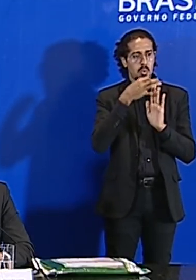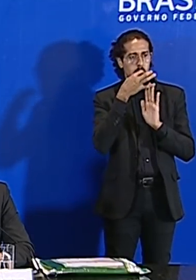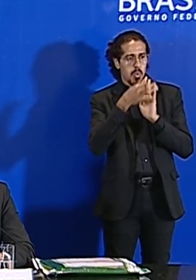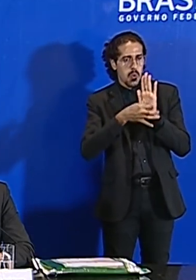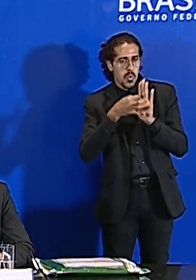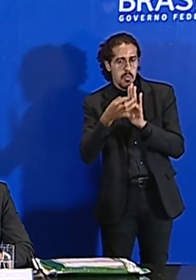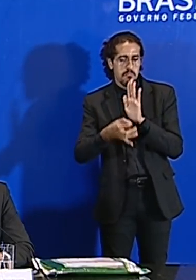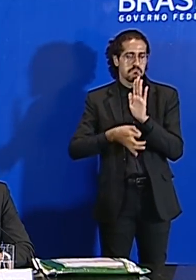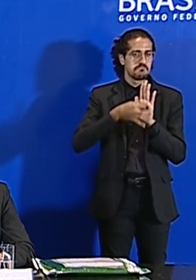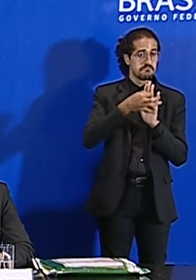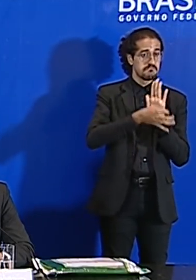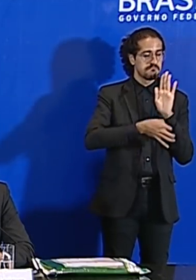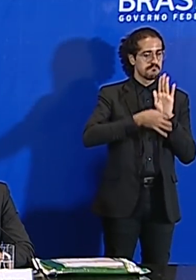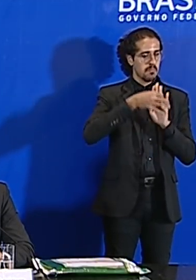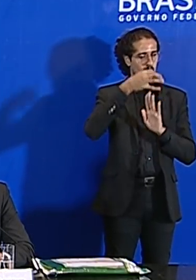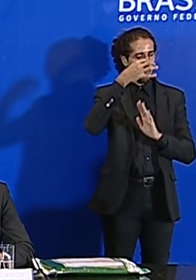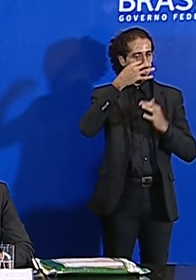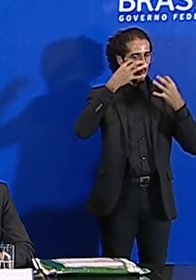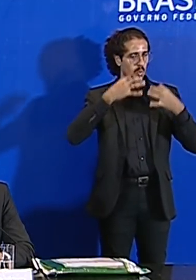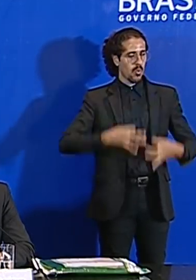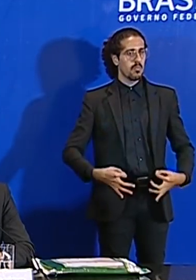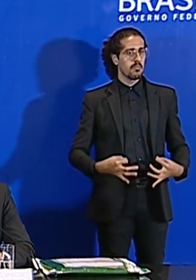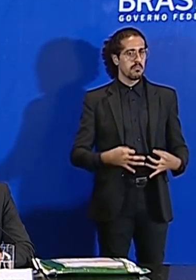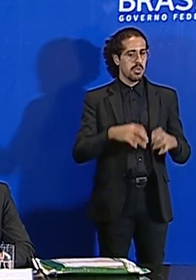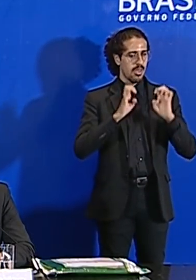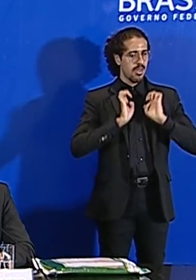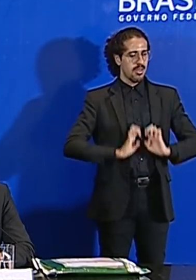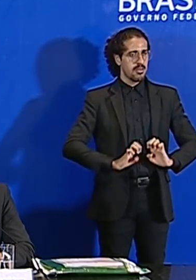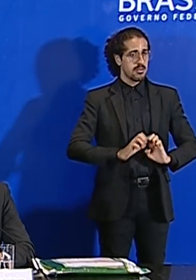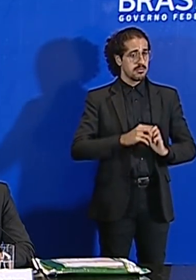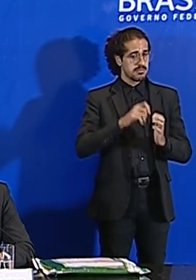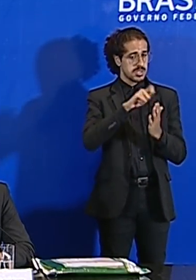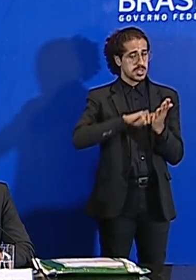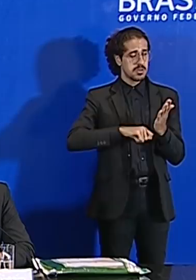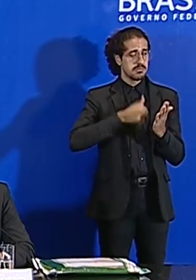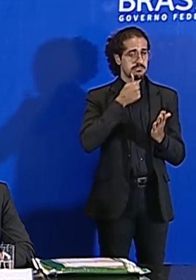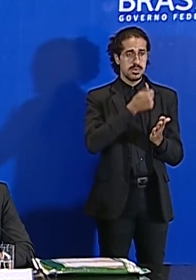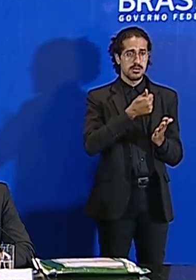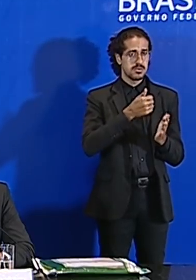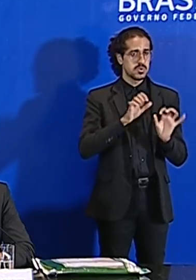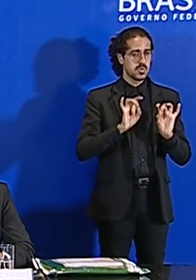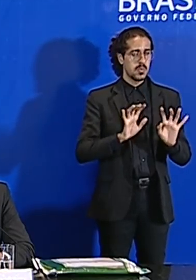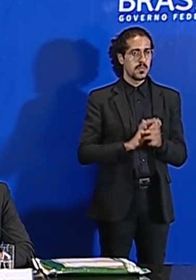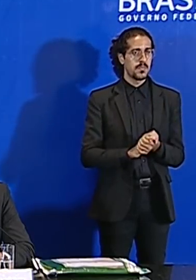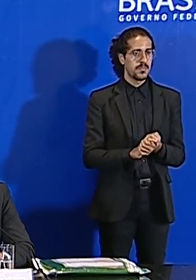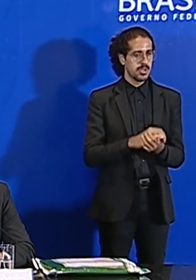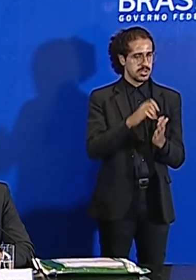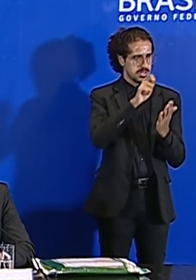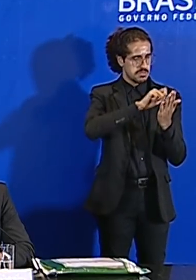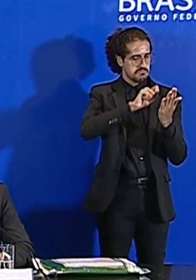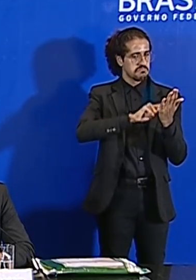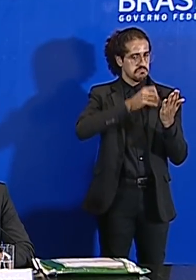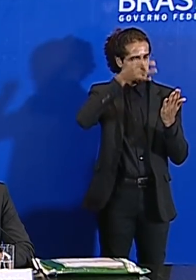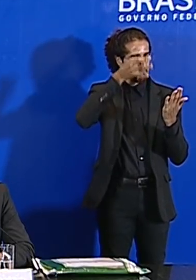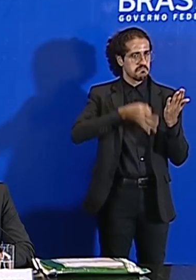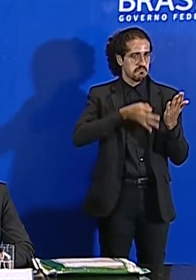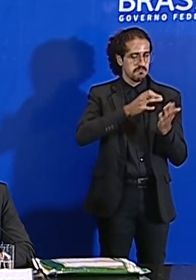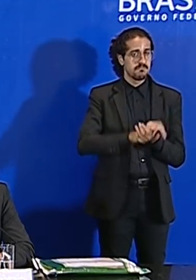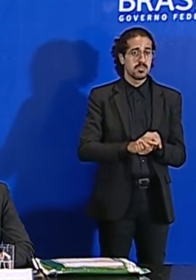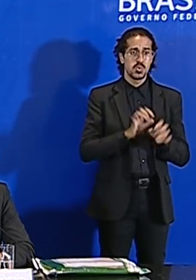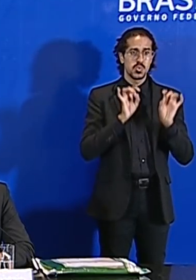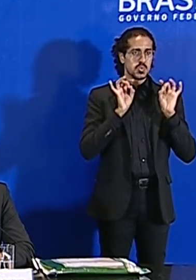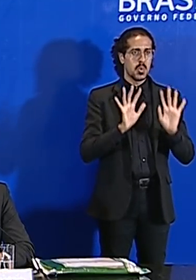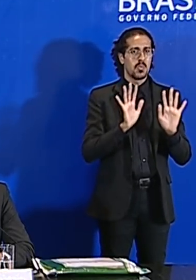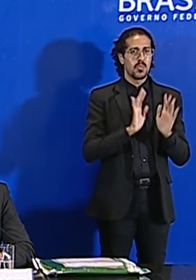né, racionais, tangíveis e bem escritos. E bem escrito, né? Um texto bem escrito. É